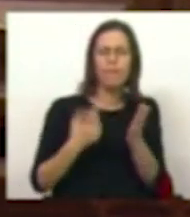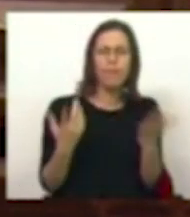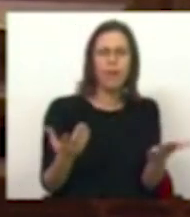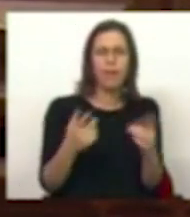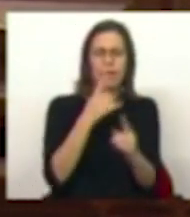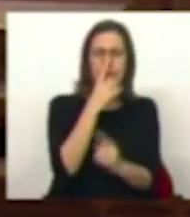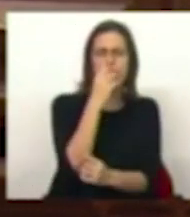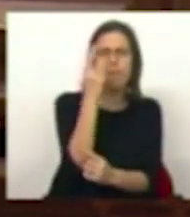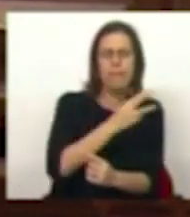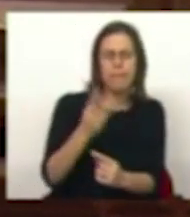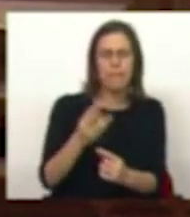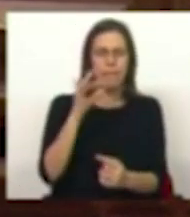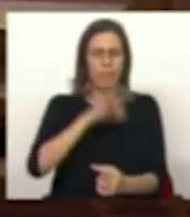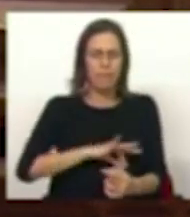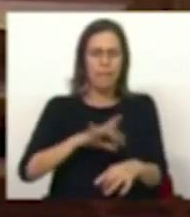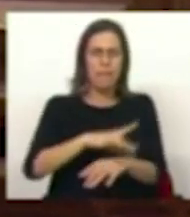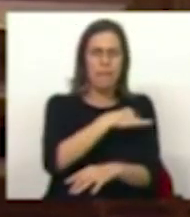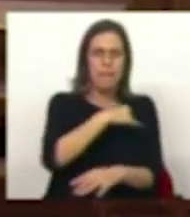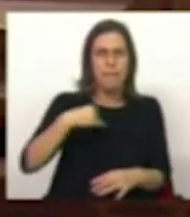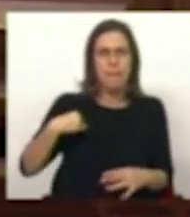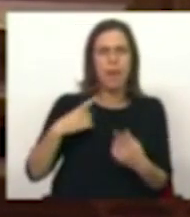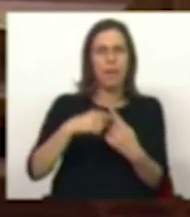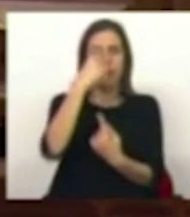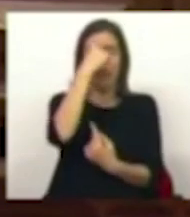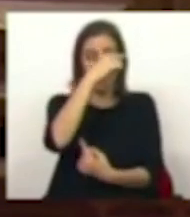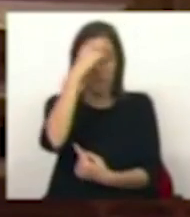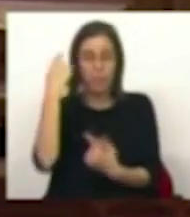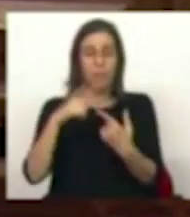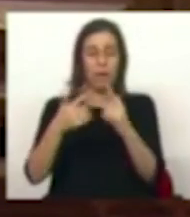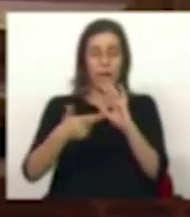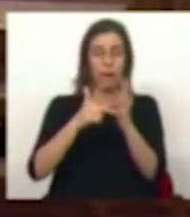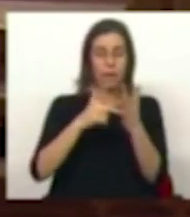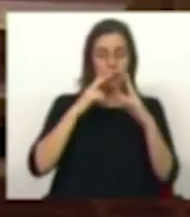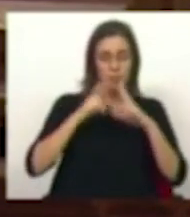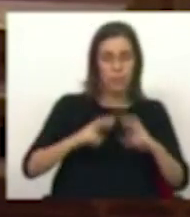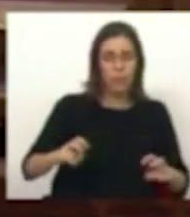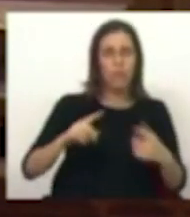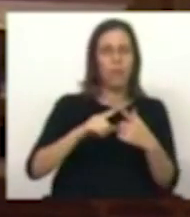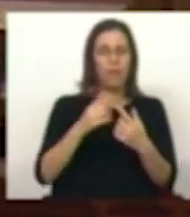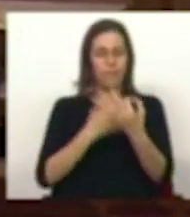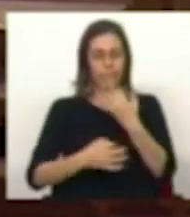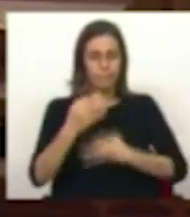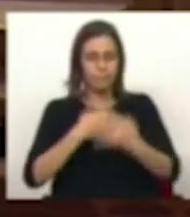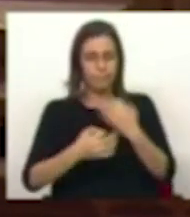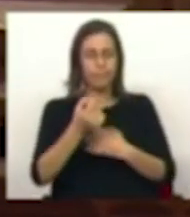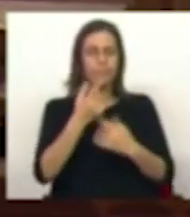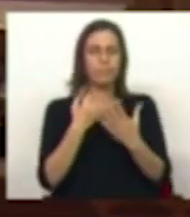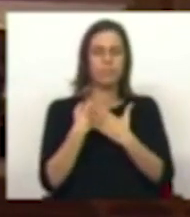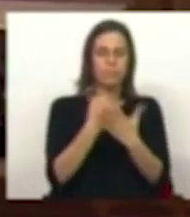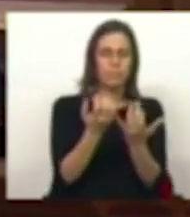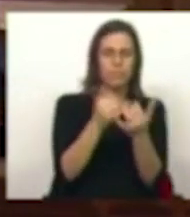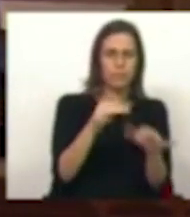Falta de milhares de profissionais, médicos, enfermeiros, técnicos de diagnóstico e terapêutica,